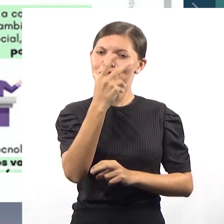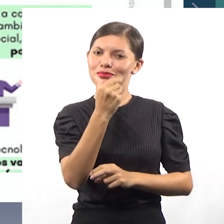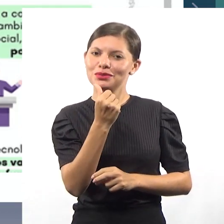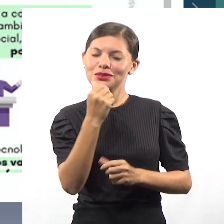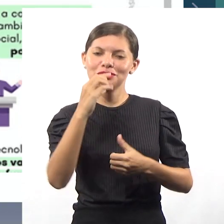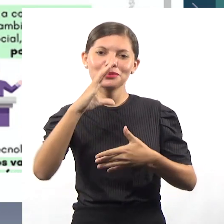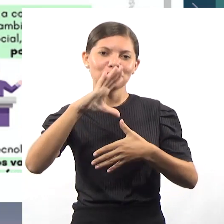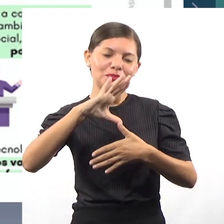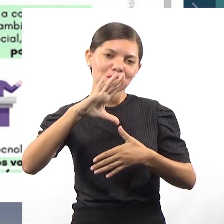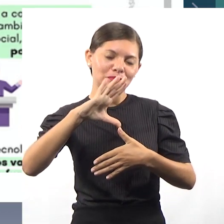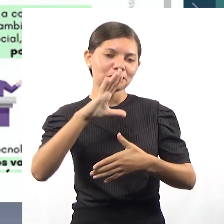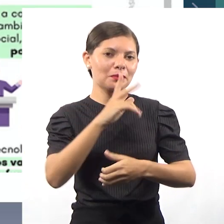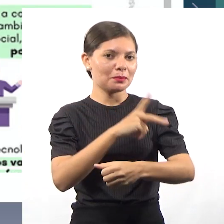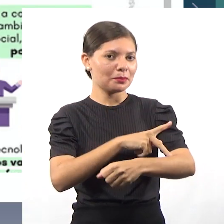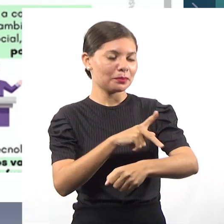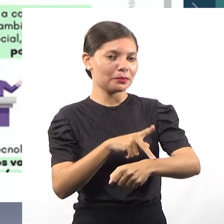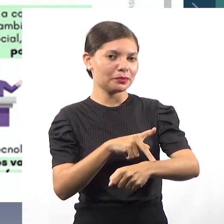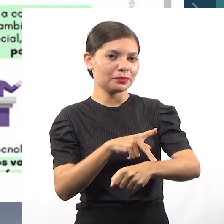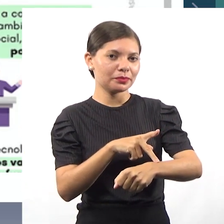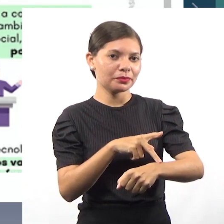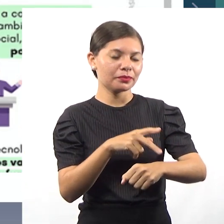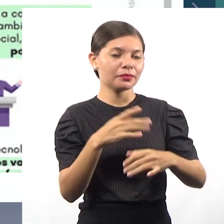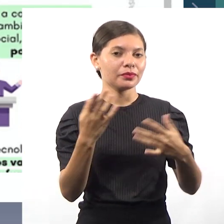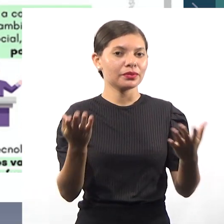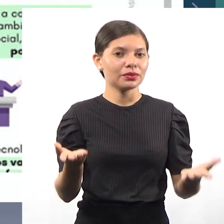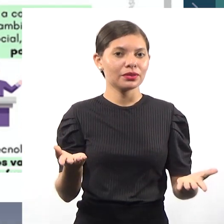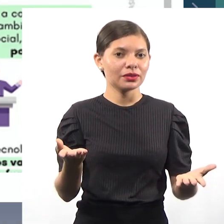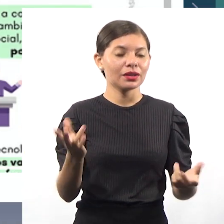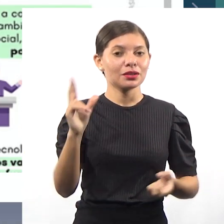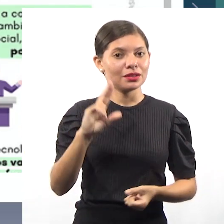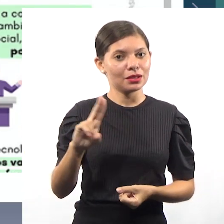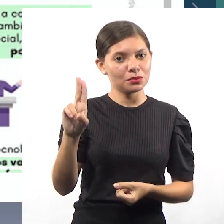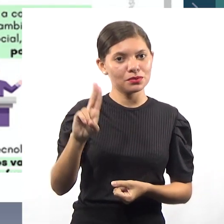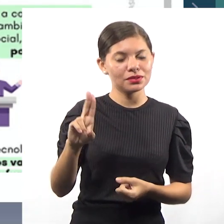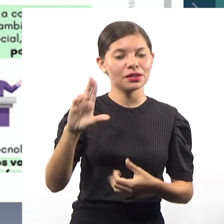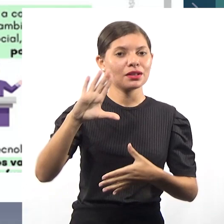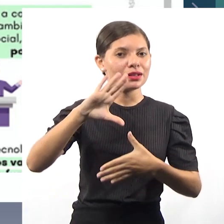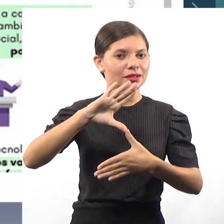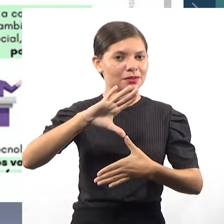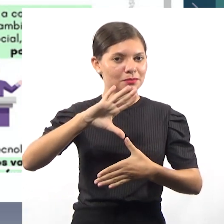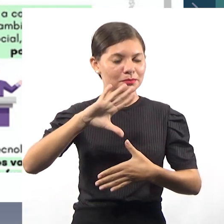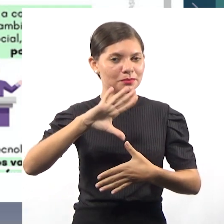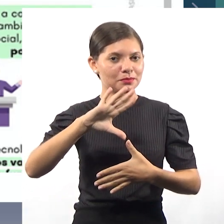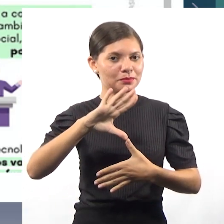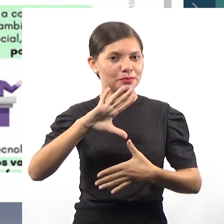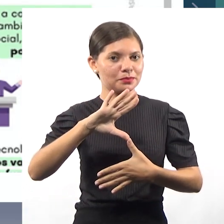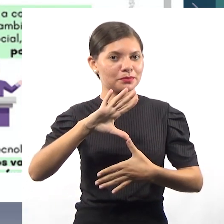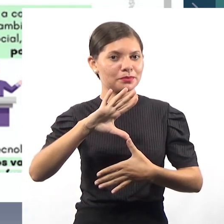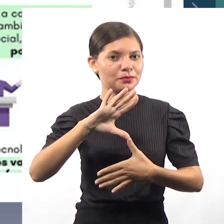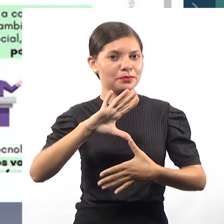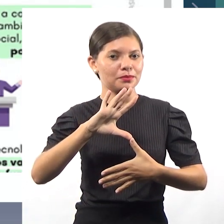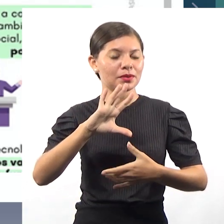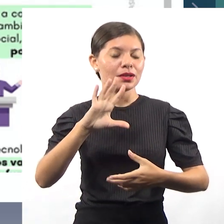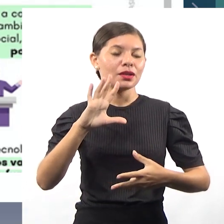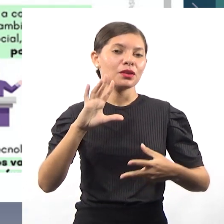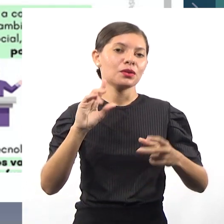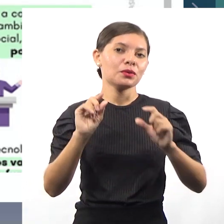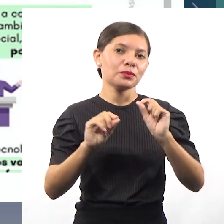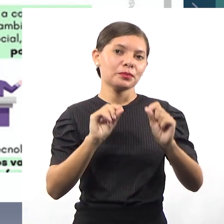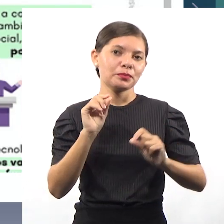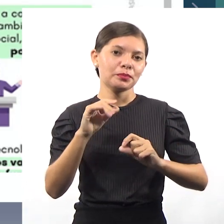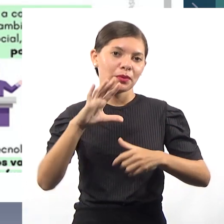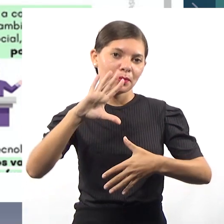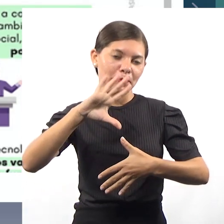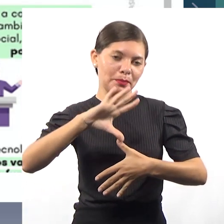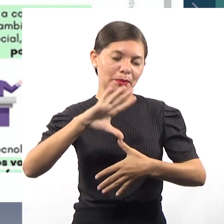bonitinha, Mapas Pedagogia, né? Então, a gente usou aqui esse mapa feito pelo site Mapas